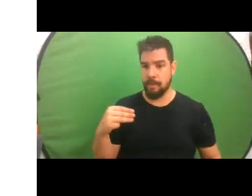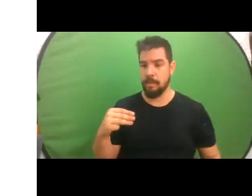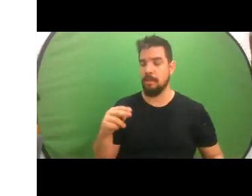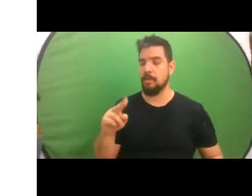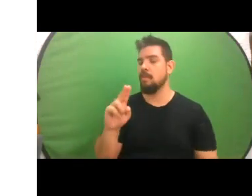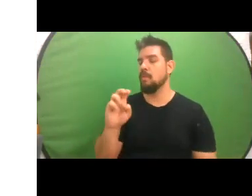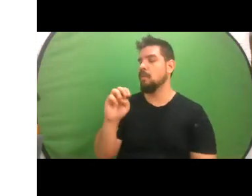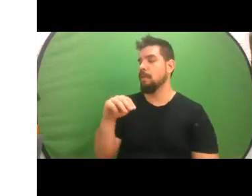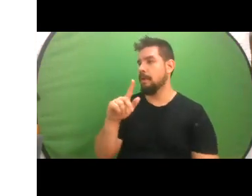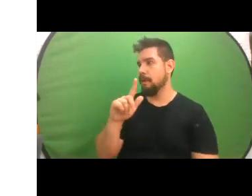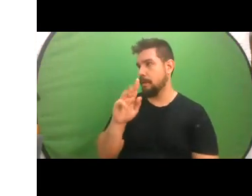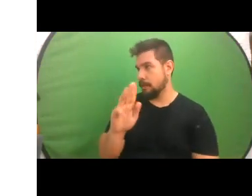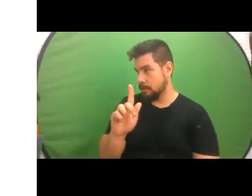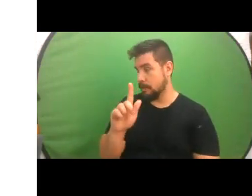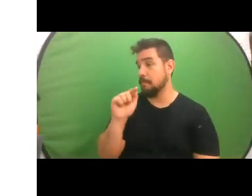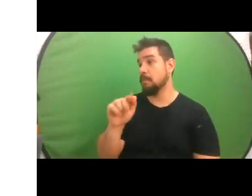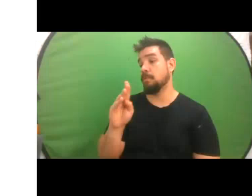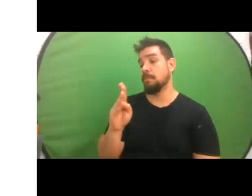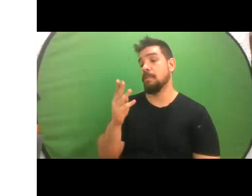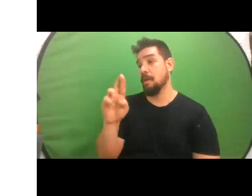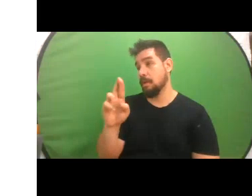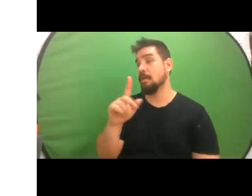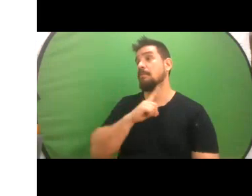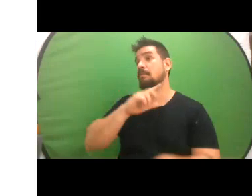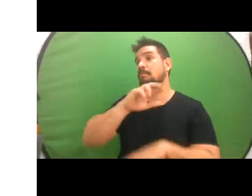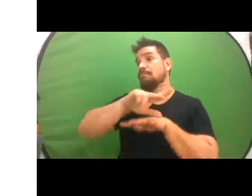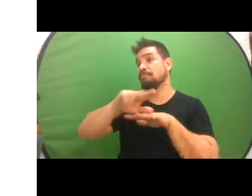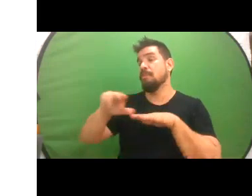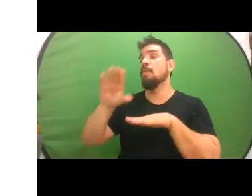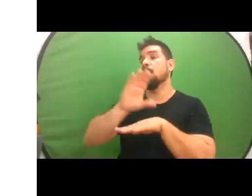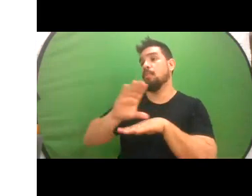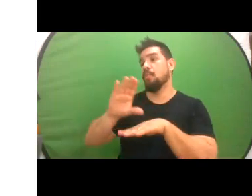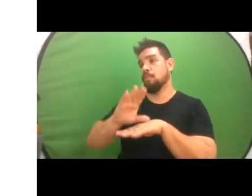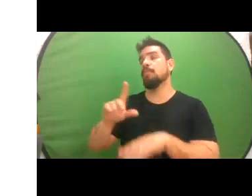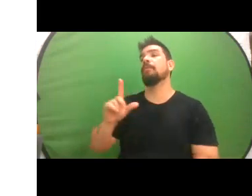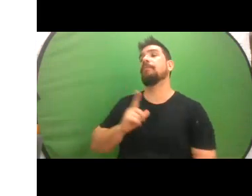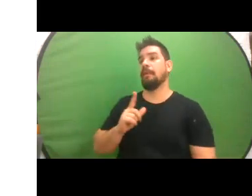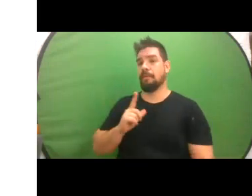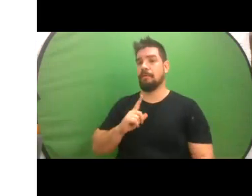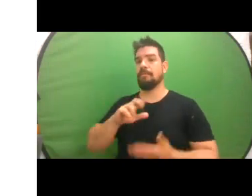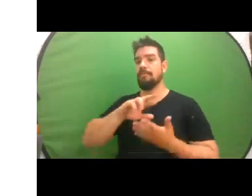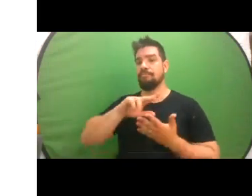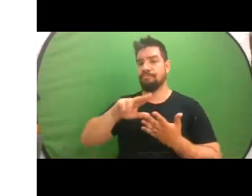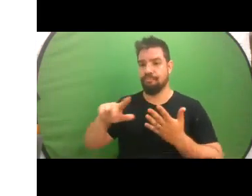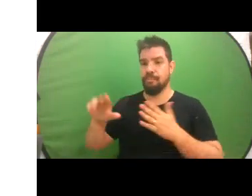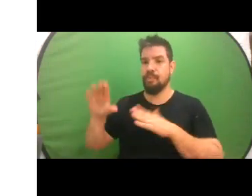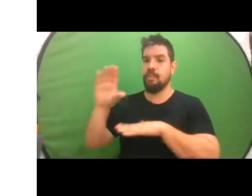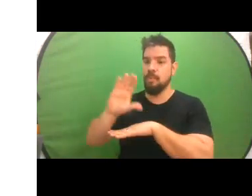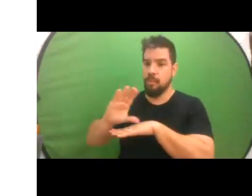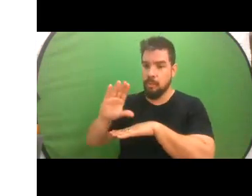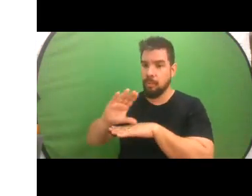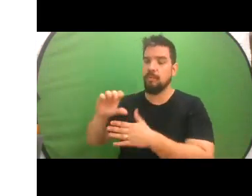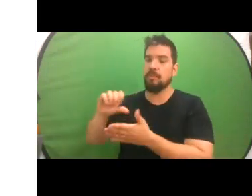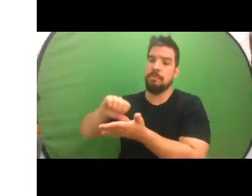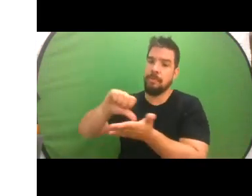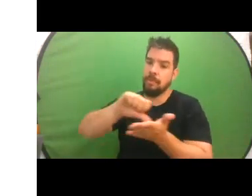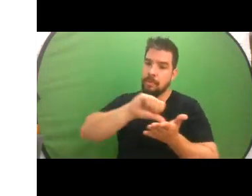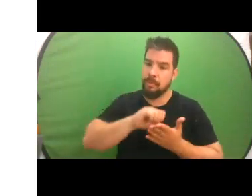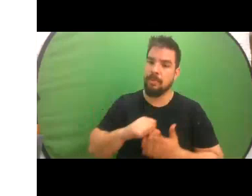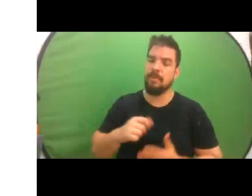www.ueng.br e aí você vai ver os vários cursos que nós temos, tá? Temos vários cursos, várias unidades, nós temos mais de